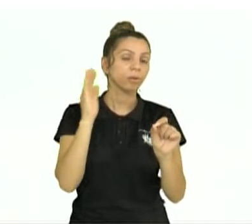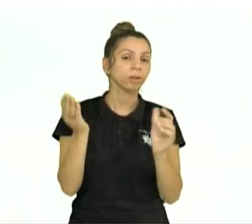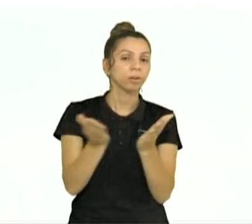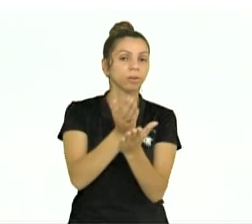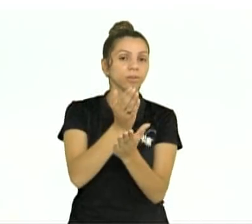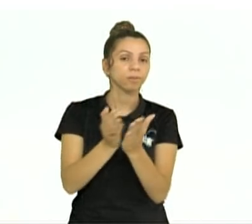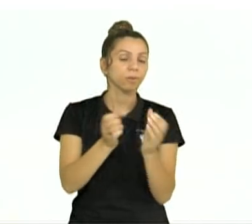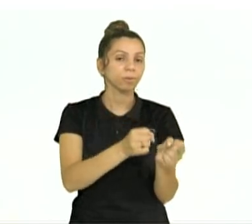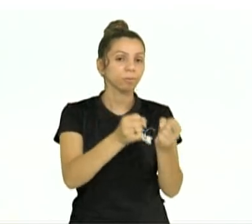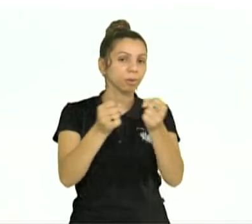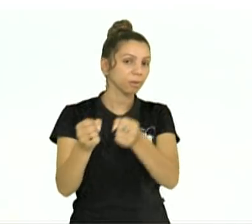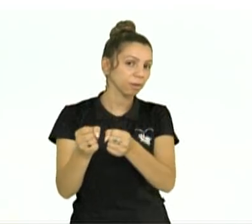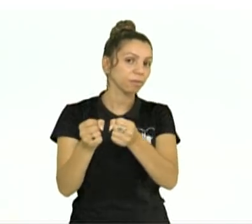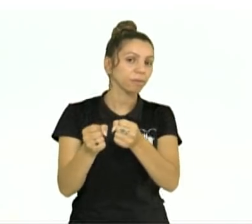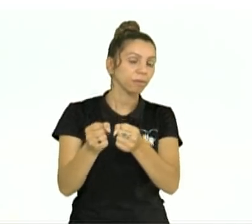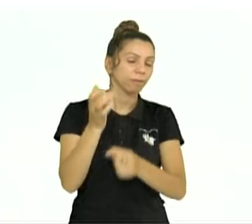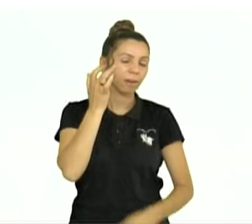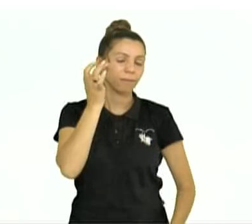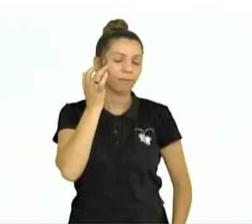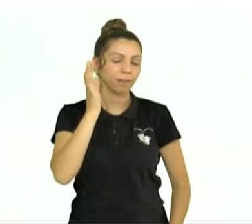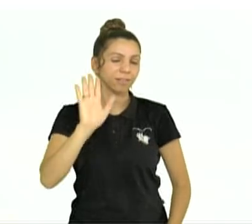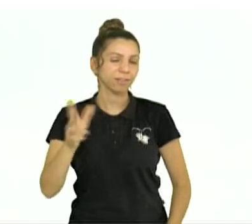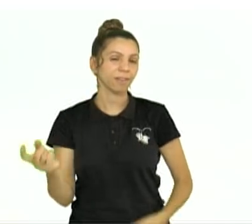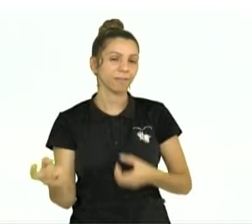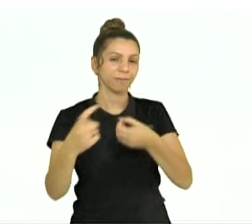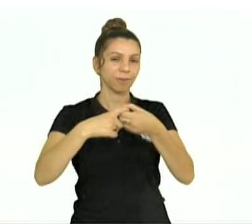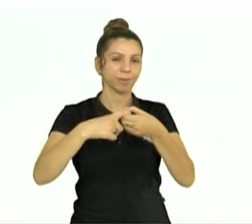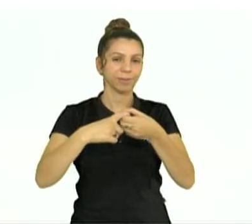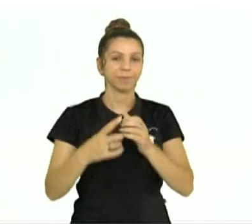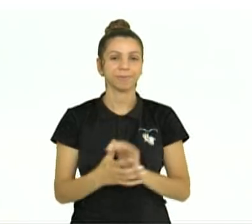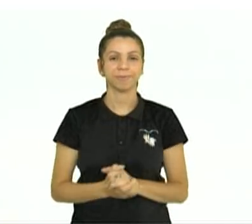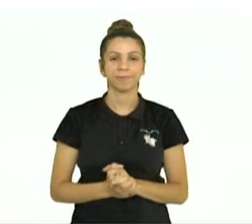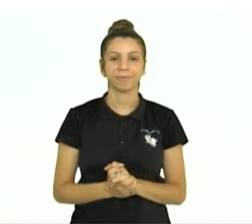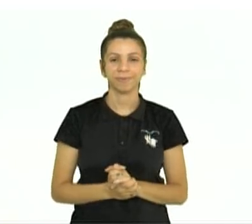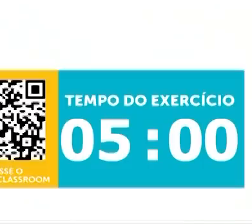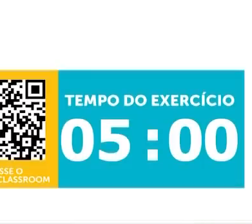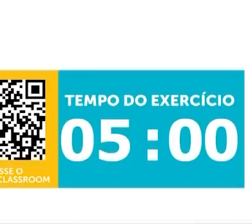poderes? Ah, tá fácil. Caprichem aí, daqui a pouquinho nós voltamos.